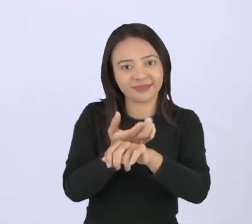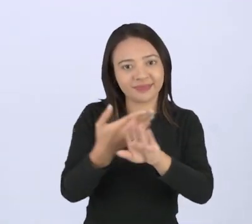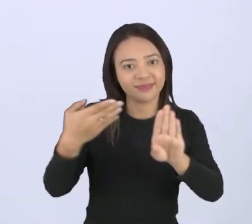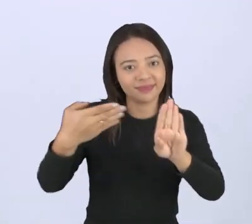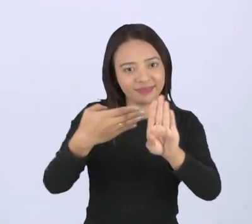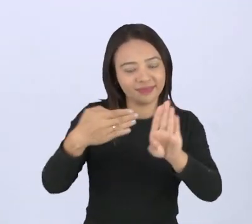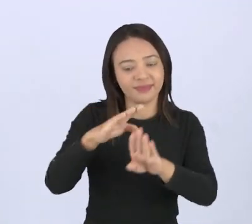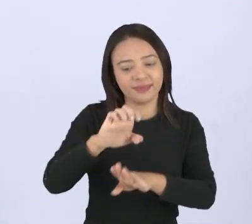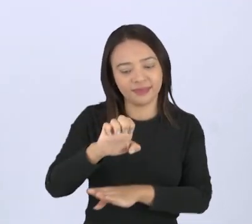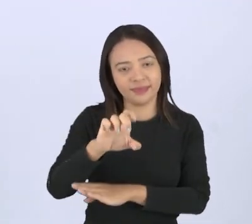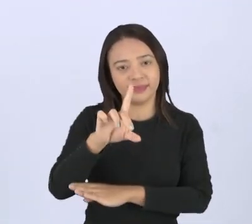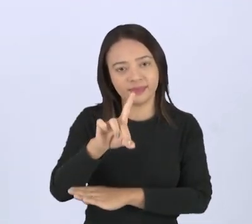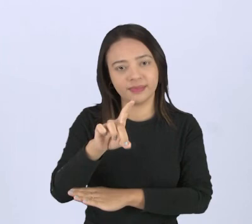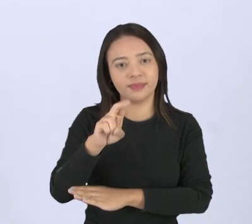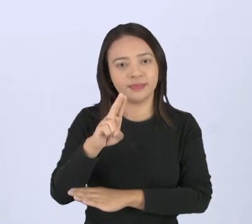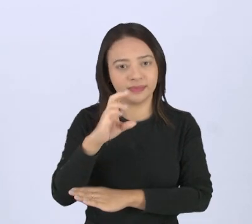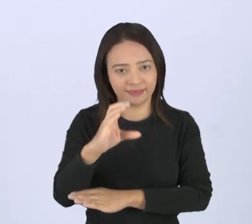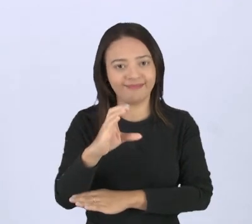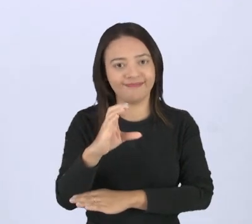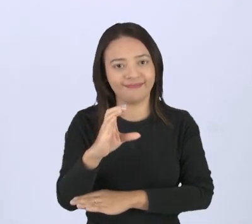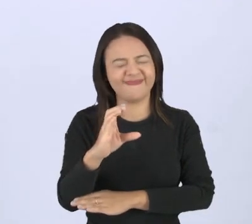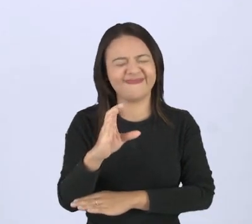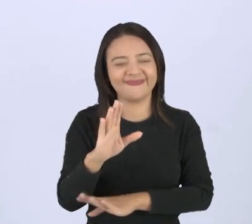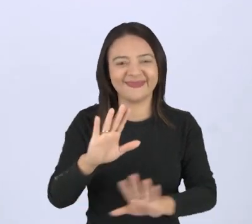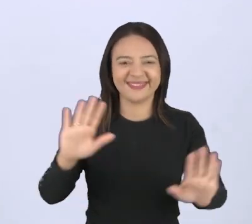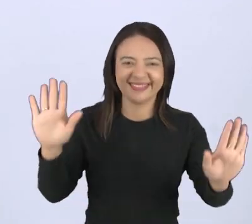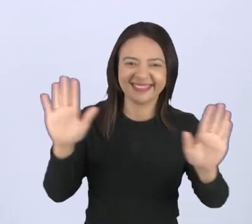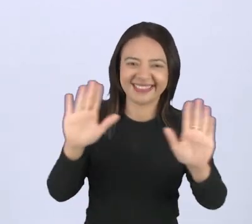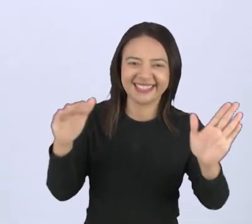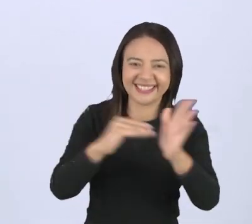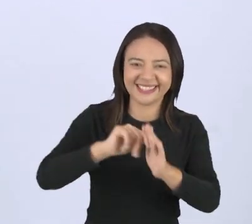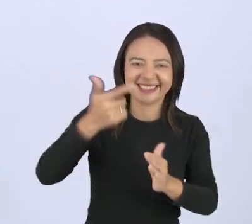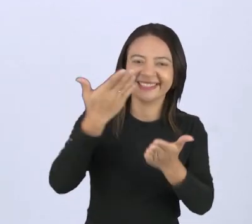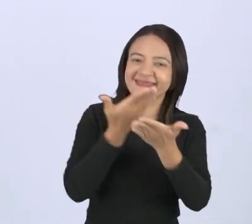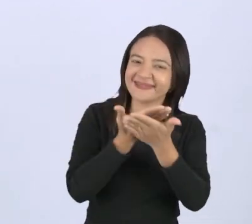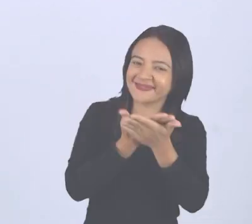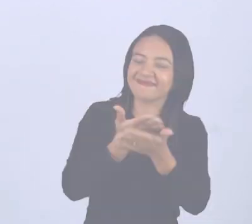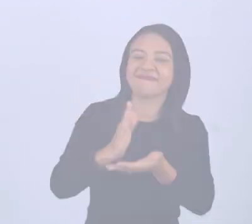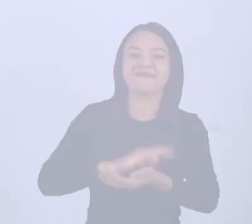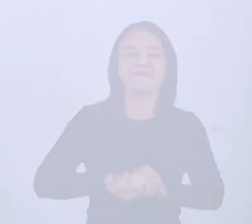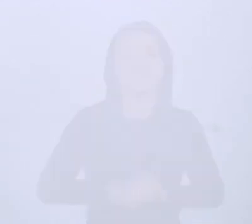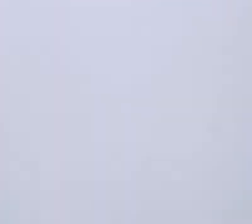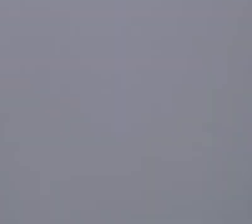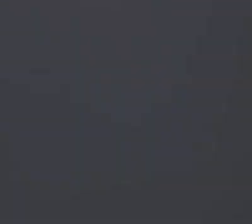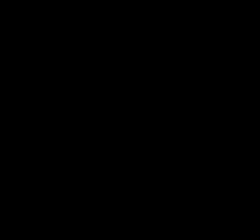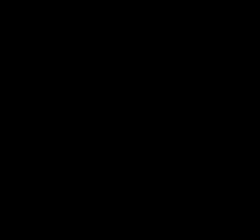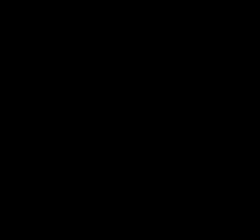basta acessar a plataforma Eduque. Com isso, me despeço e até a próxima aula.